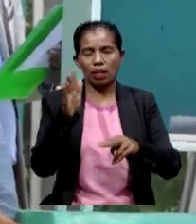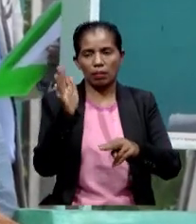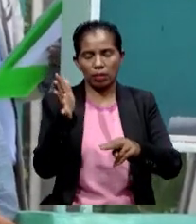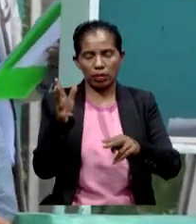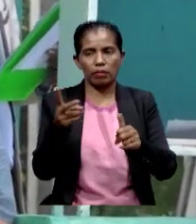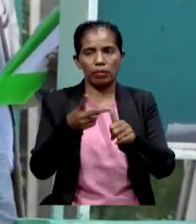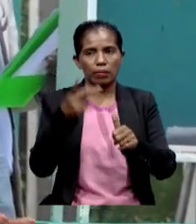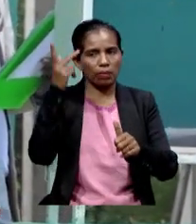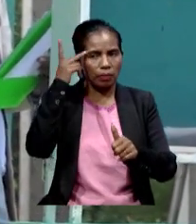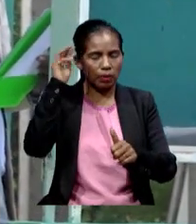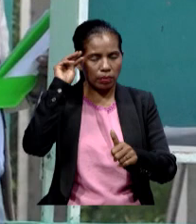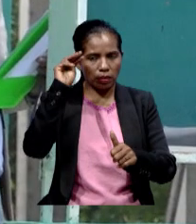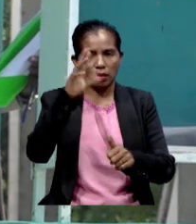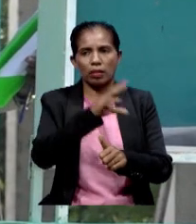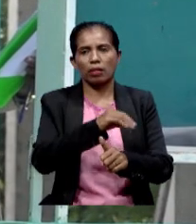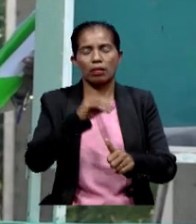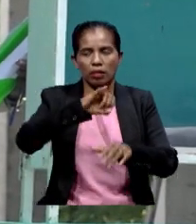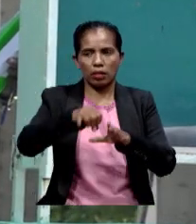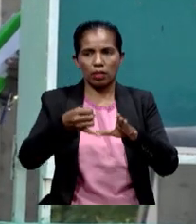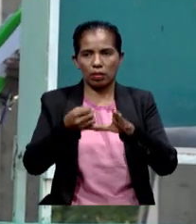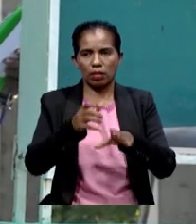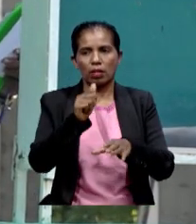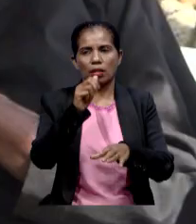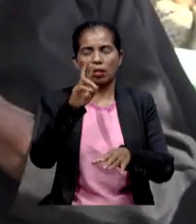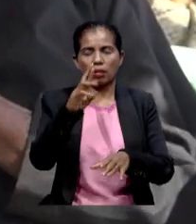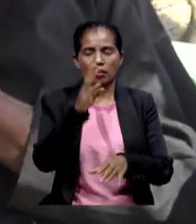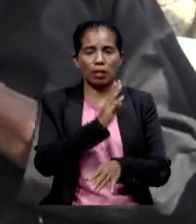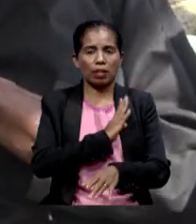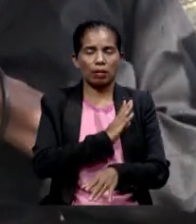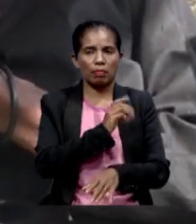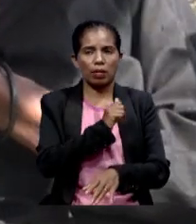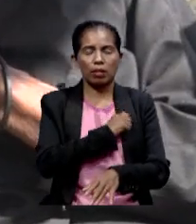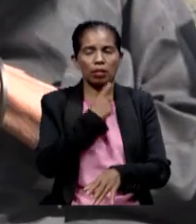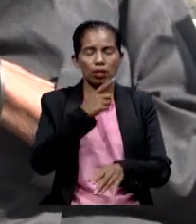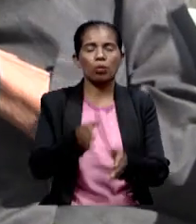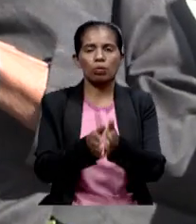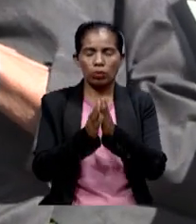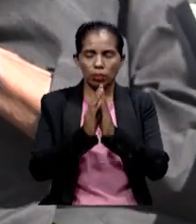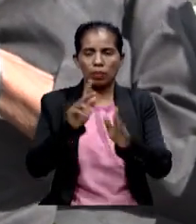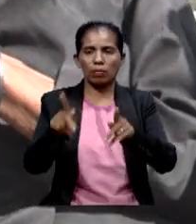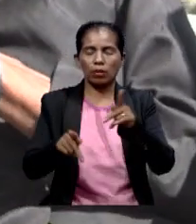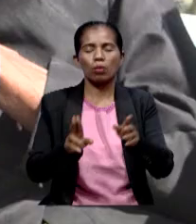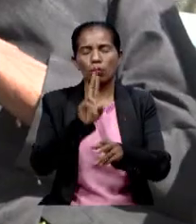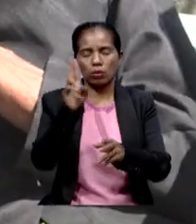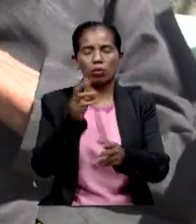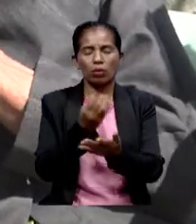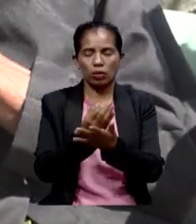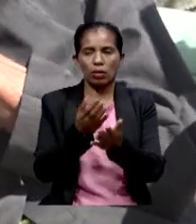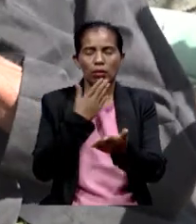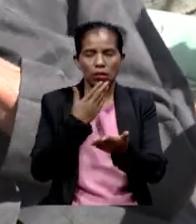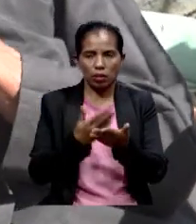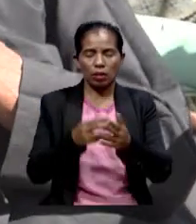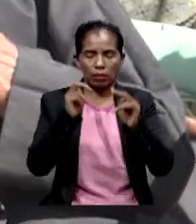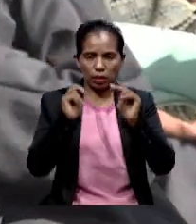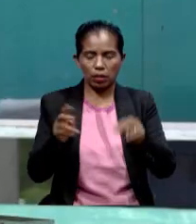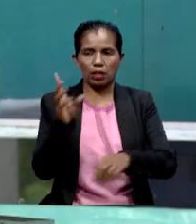Vice-primeira-ministra no Ministra Solidariedade Social no Inclusão, Armanda Berta dos Santos, Rússia beneficiário Sira, atuja osang ne didiak ba necessidade lor lorong